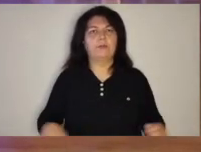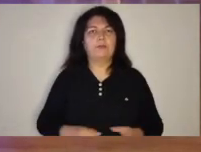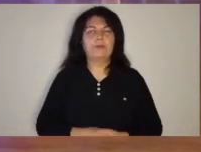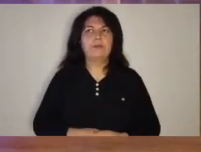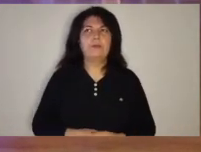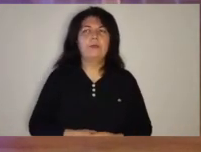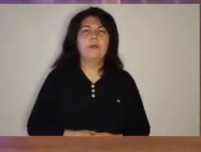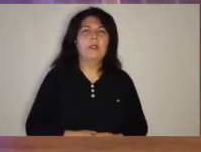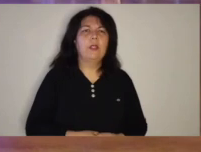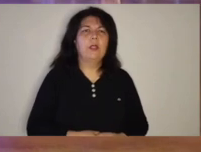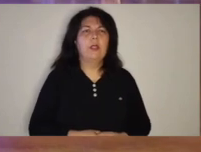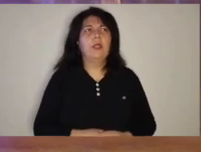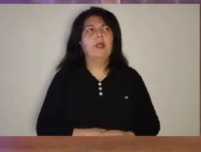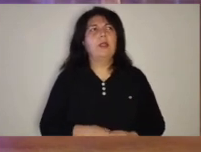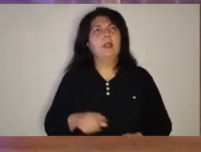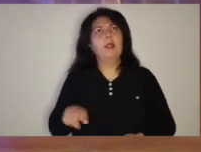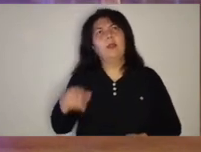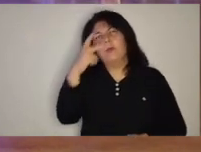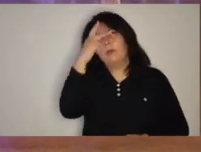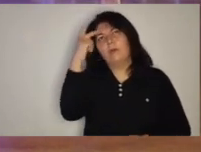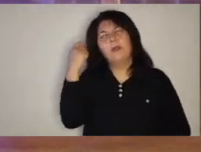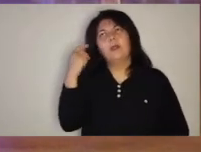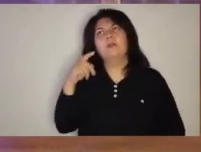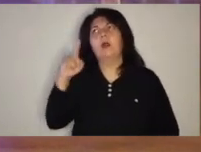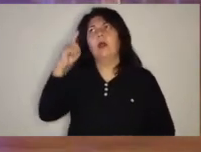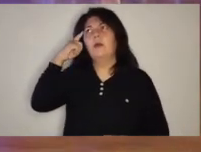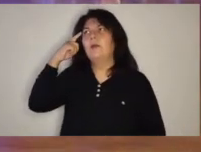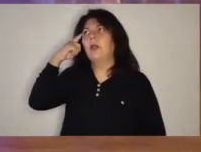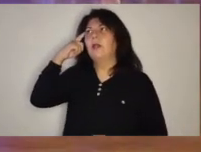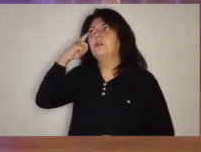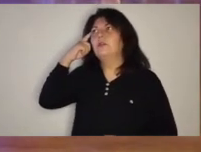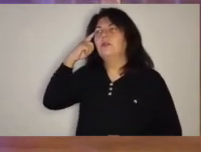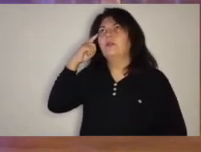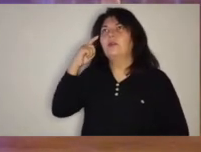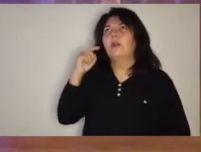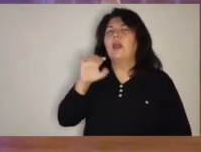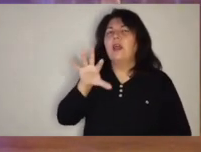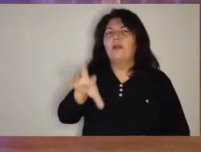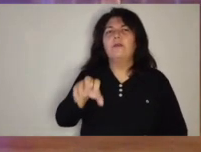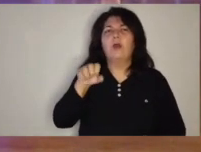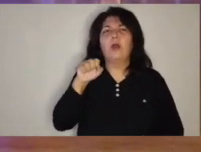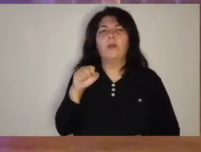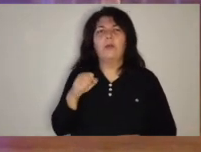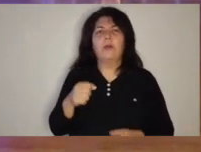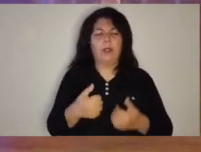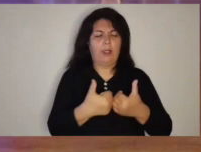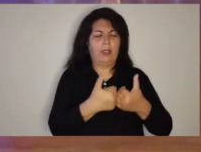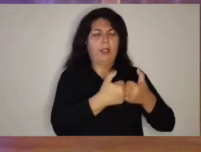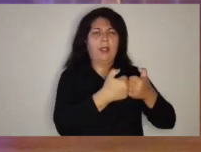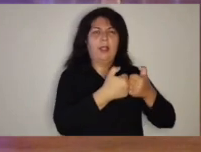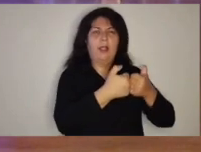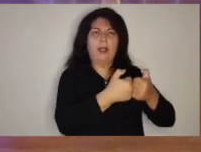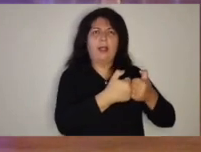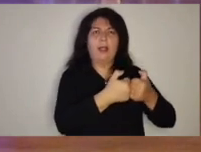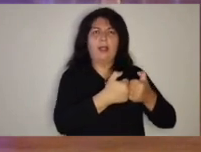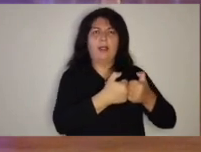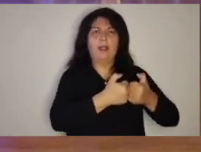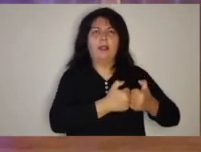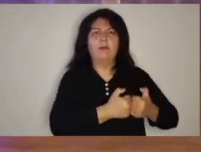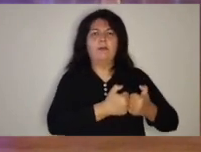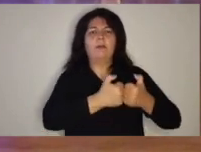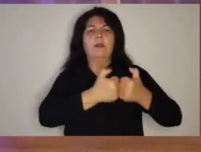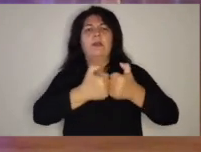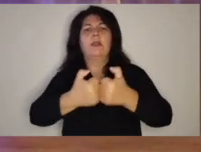uma ideia. Vamos pegar a arca da aliança, que era o quê? A presença de Deus, e